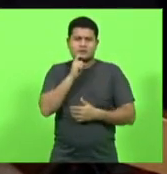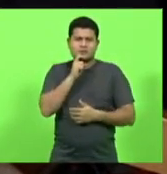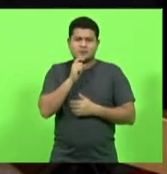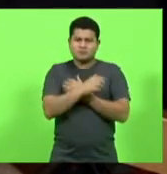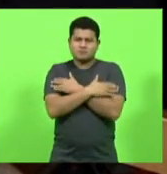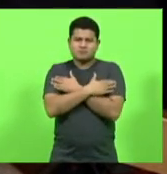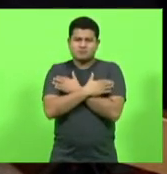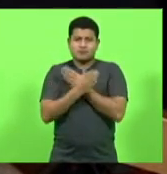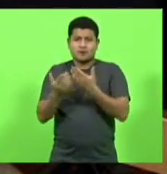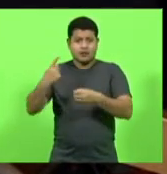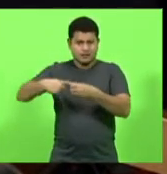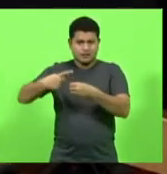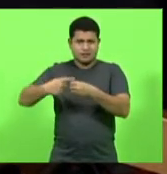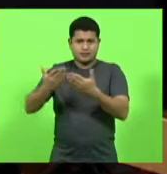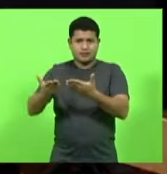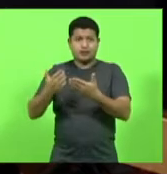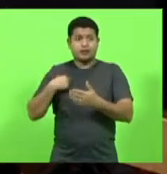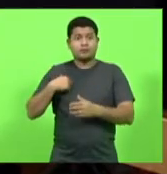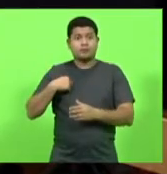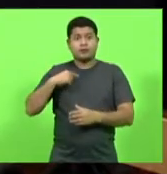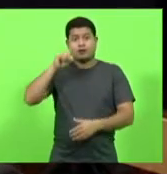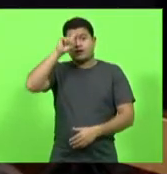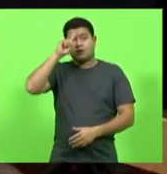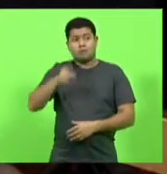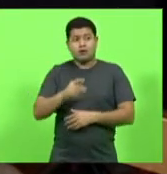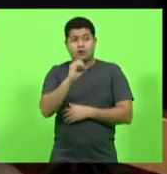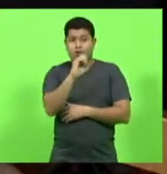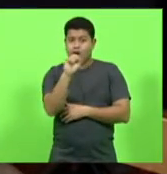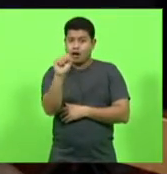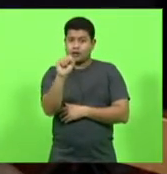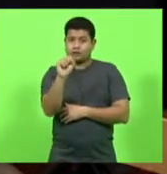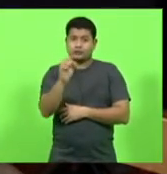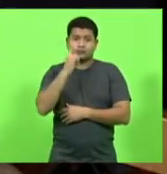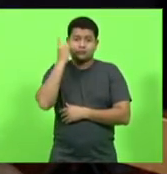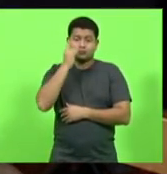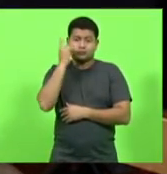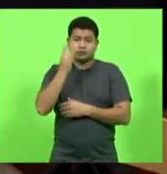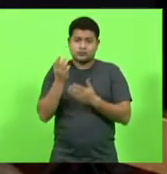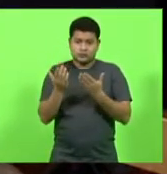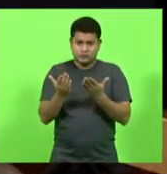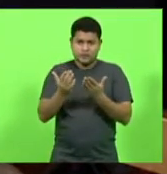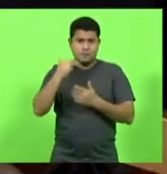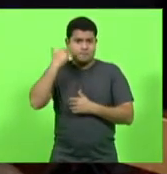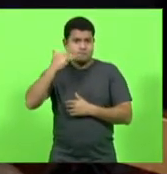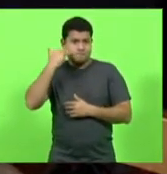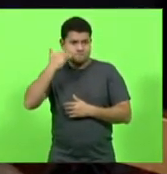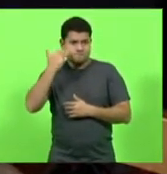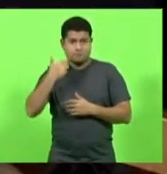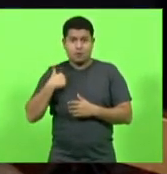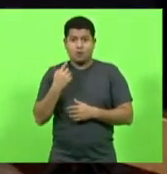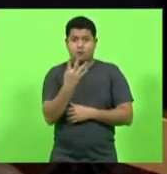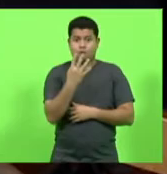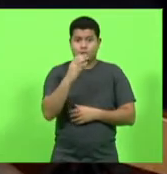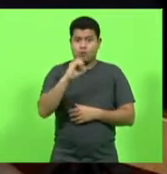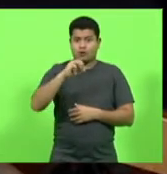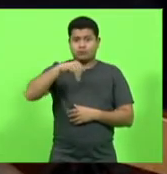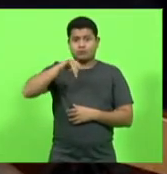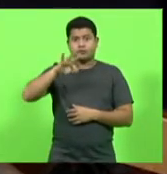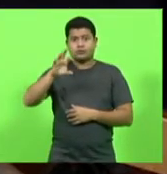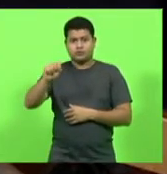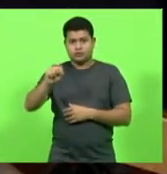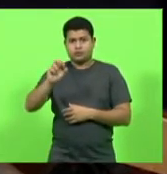de serviço, deputado Márcio, de 40 milhões de reais para a pavimentação da Serra do Corvo